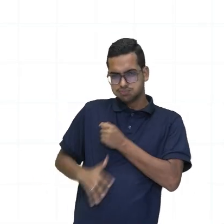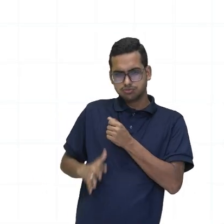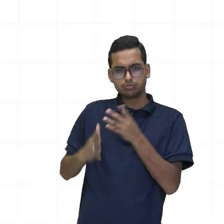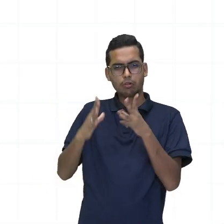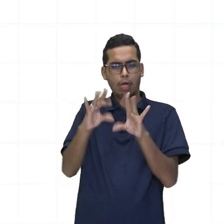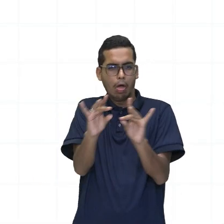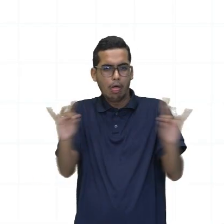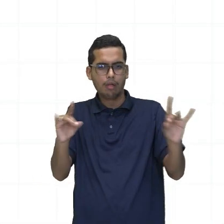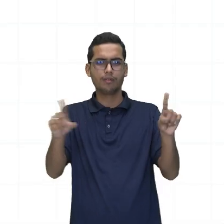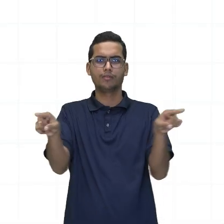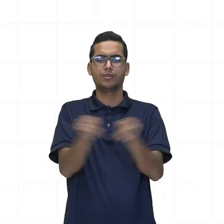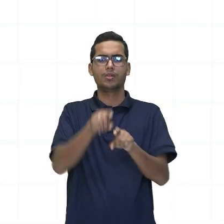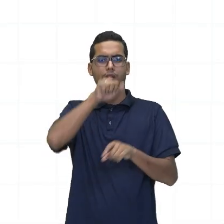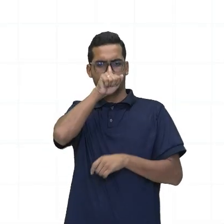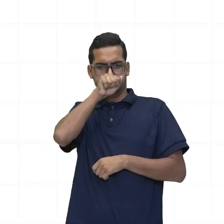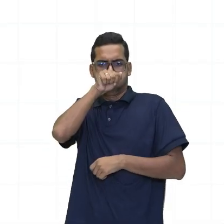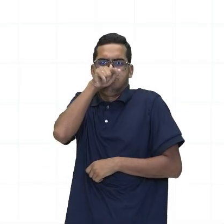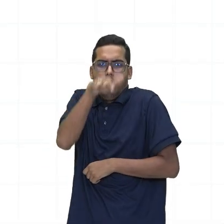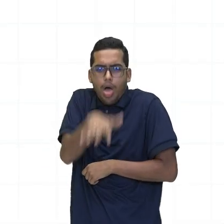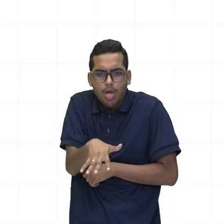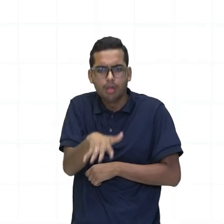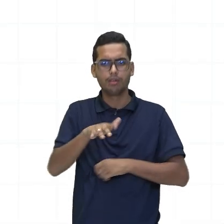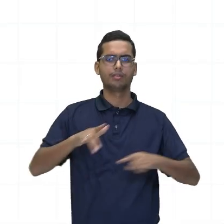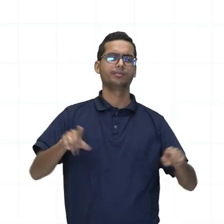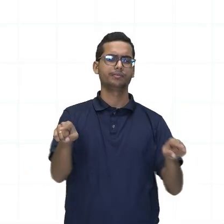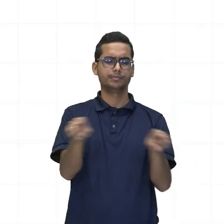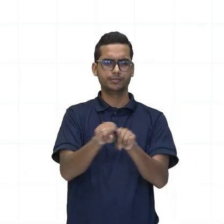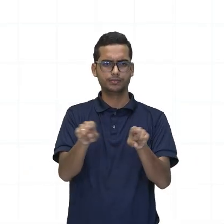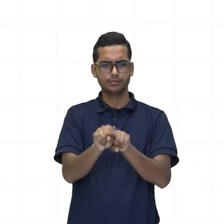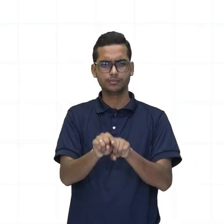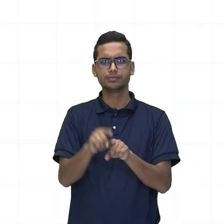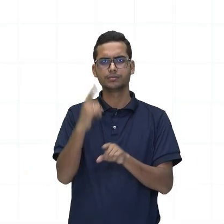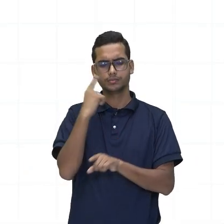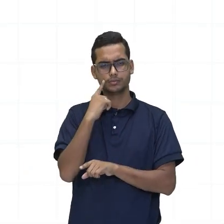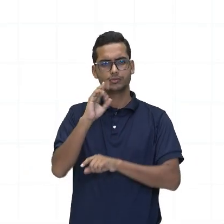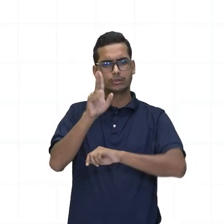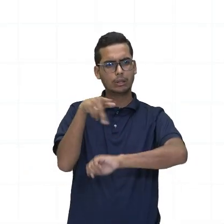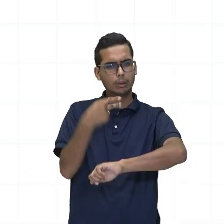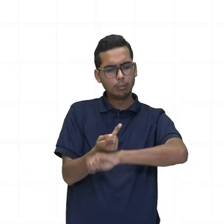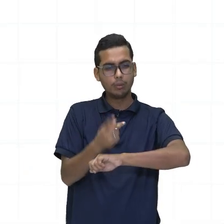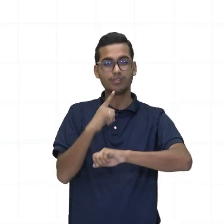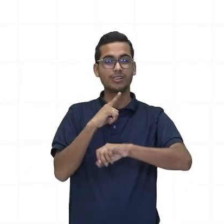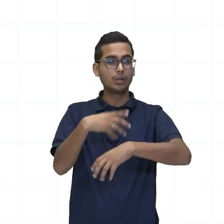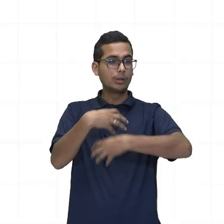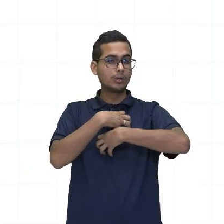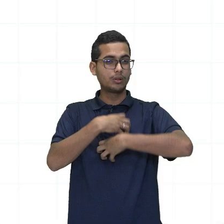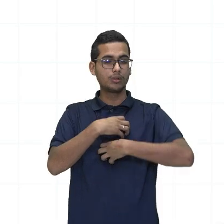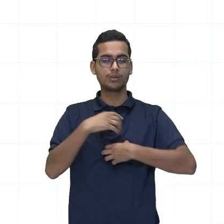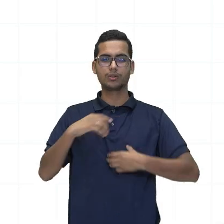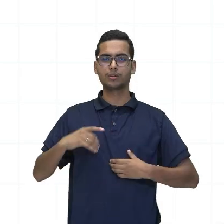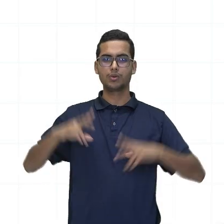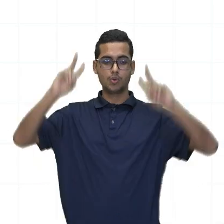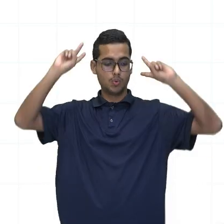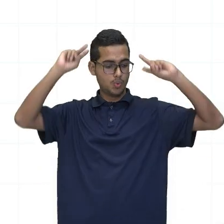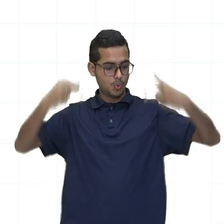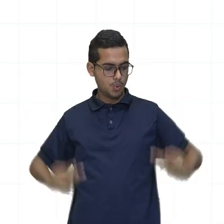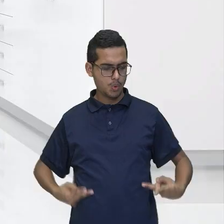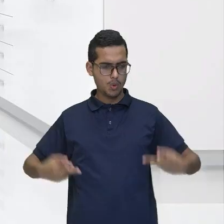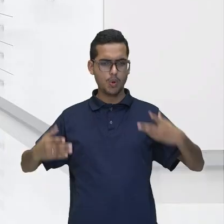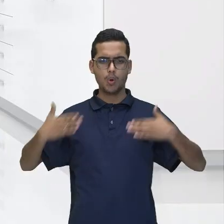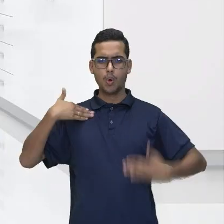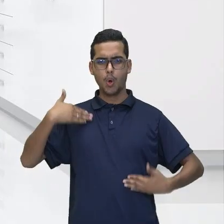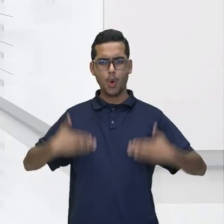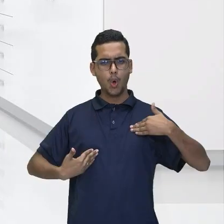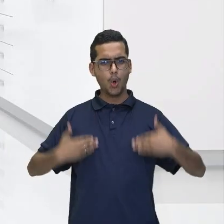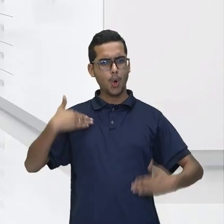e estes dois, diarreia e vômitos, vão causar desidratação, que principalmente se forem crianças,